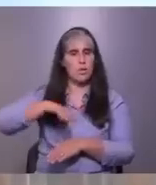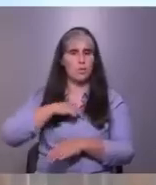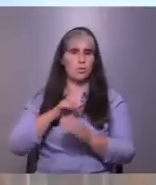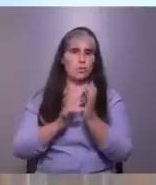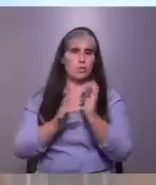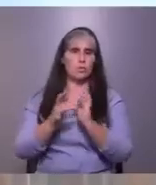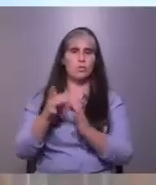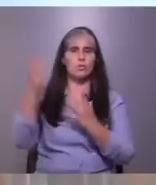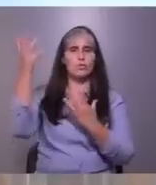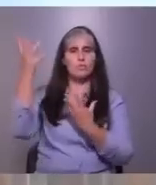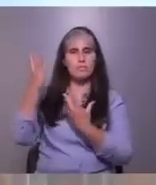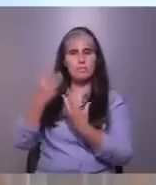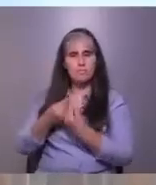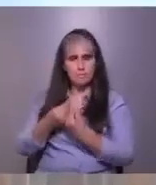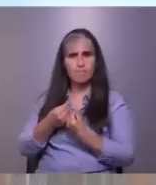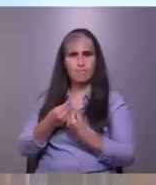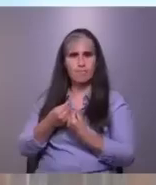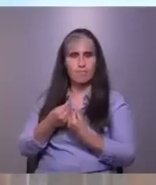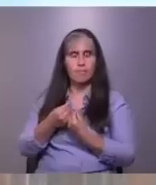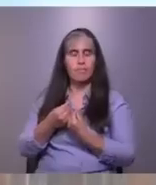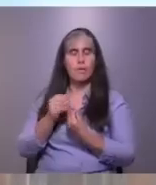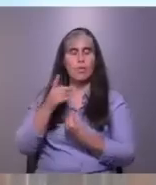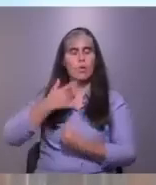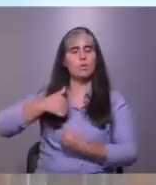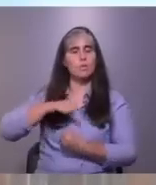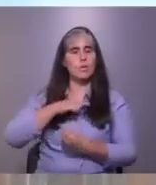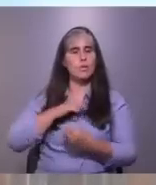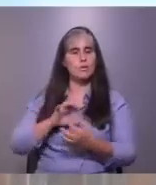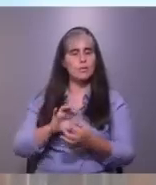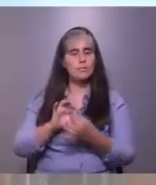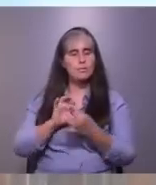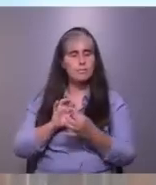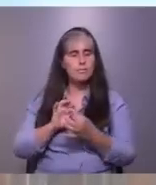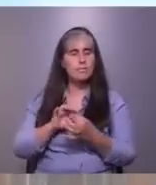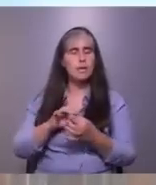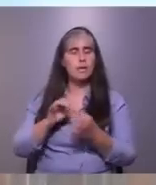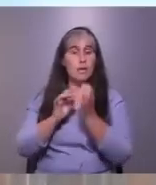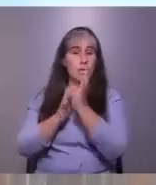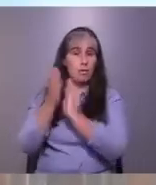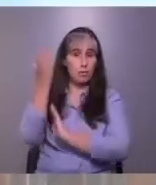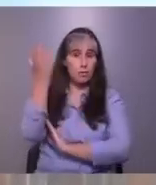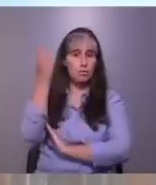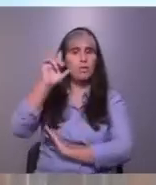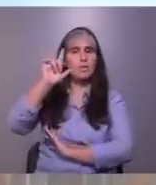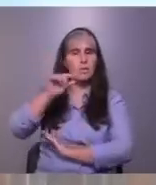E uma maior e mais intensa comunhão com Cristo une-nos também uns aos outros, a nós